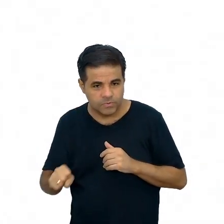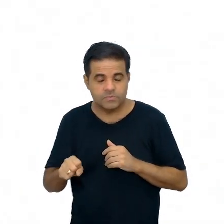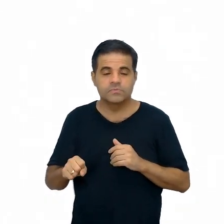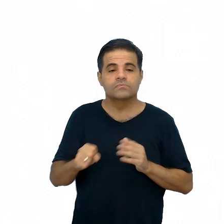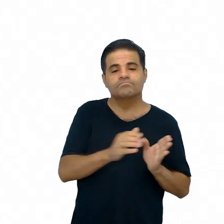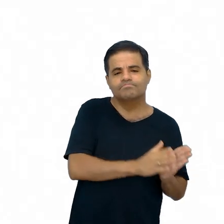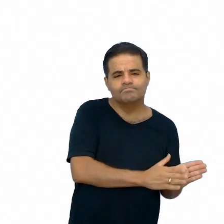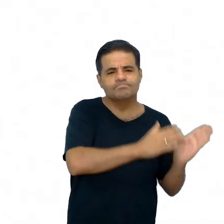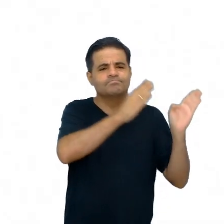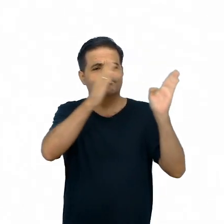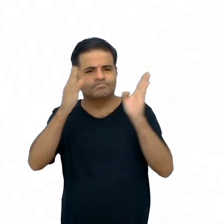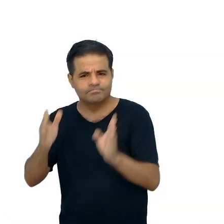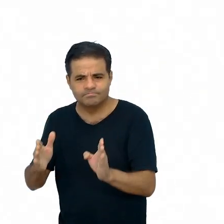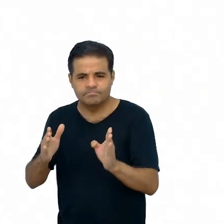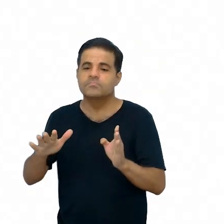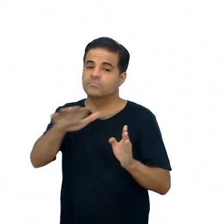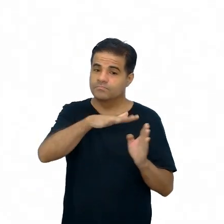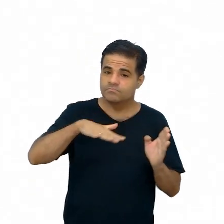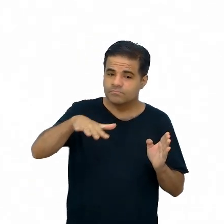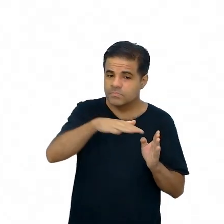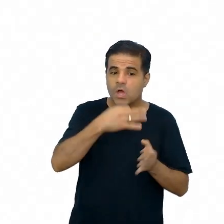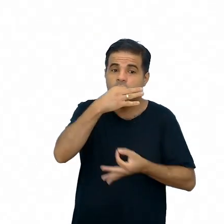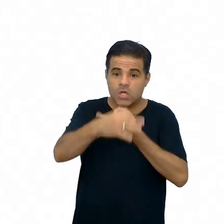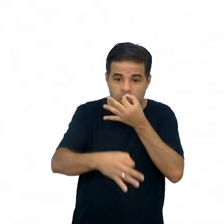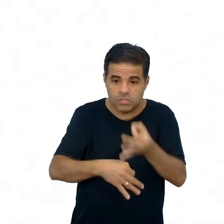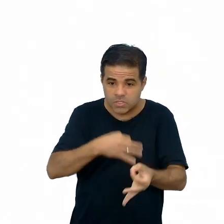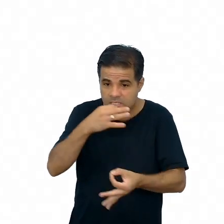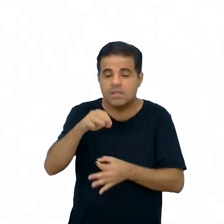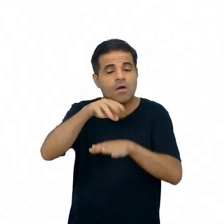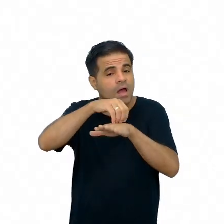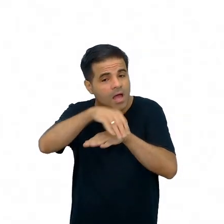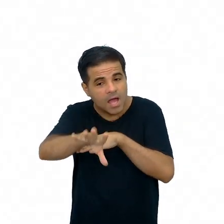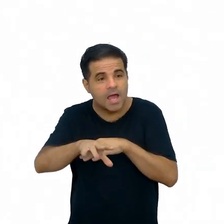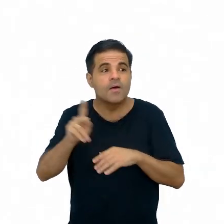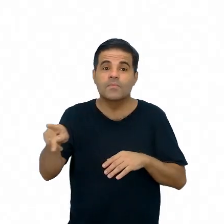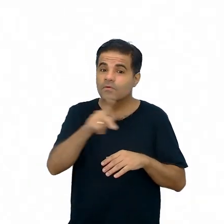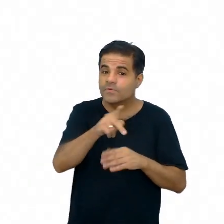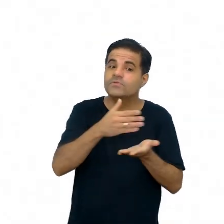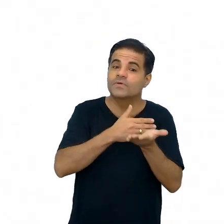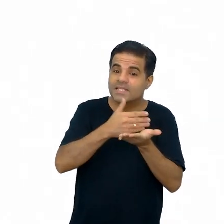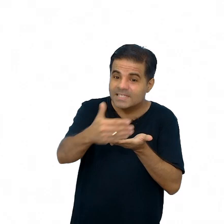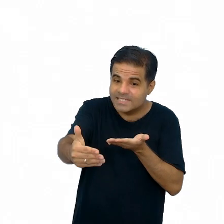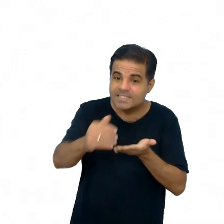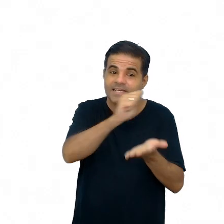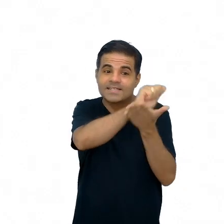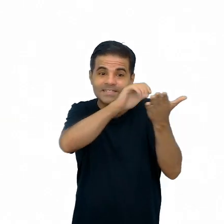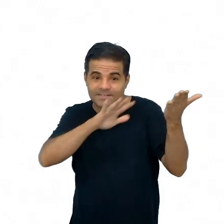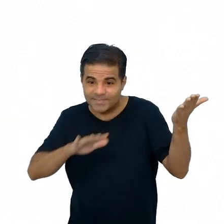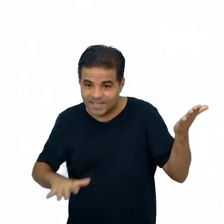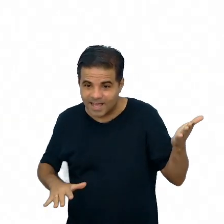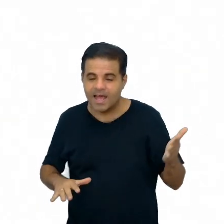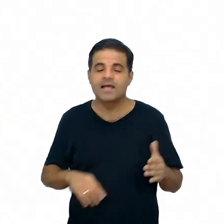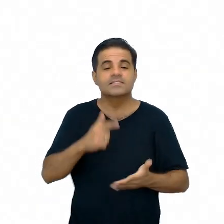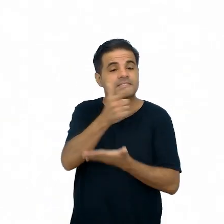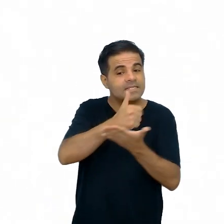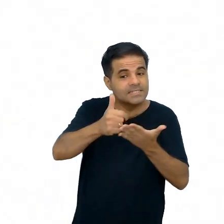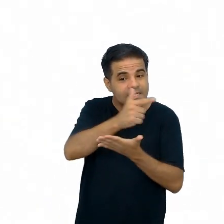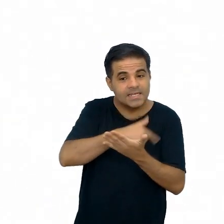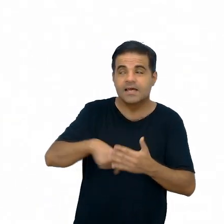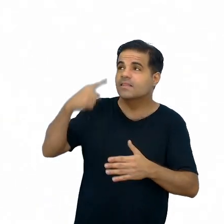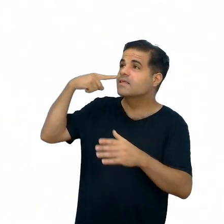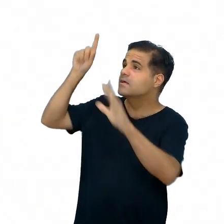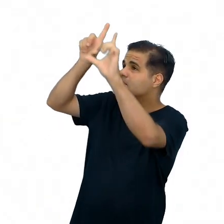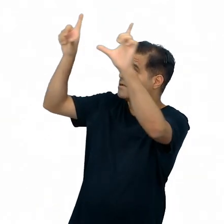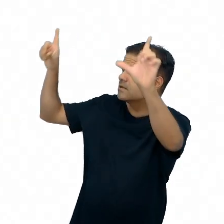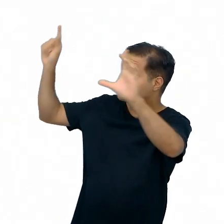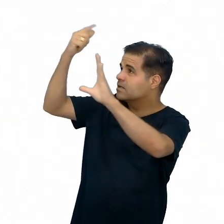das figuras espaciais. Então, uma sugestão é que o professor inicie a atividade, né, desenhando na lousa